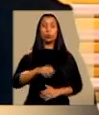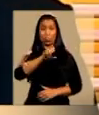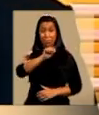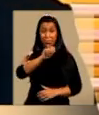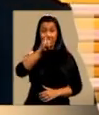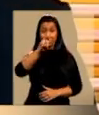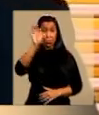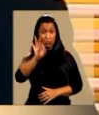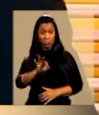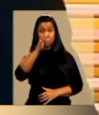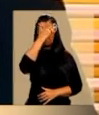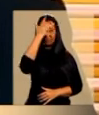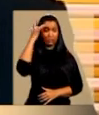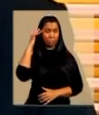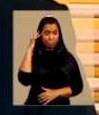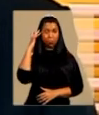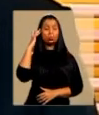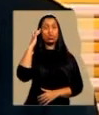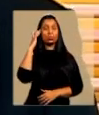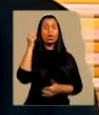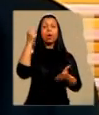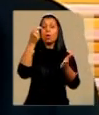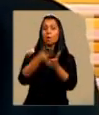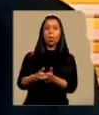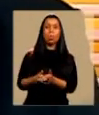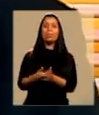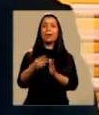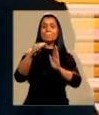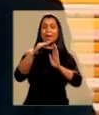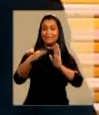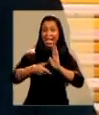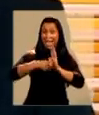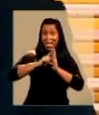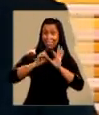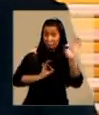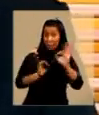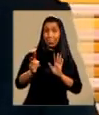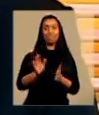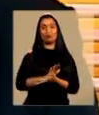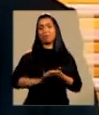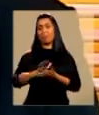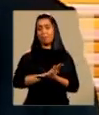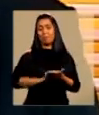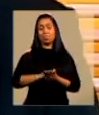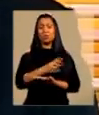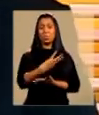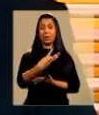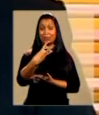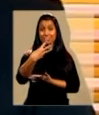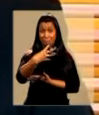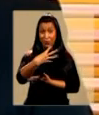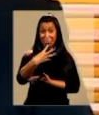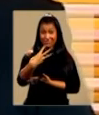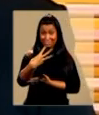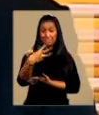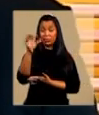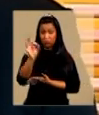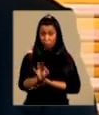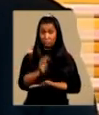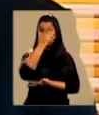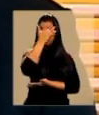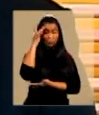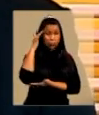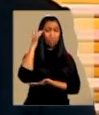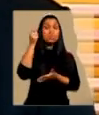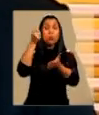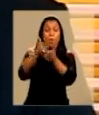que 85% da população fazem compras sem nenhum planejamento, tá? E 43% dessas pessoas